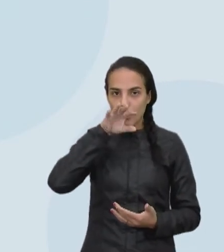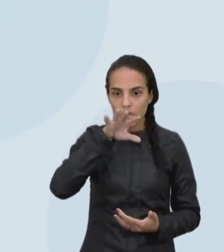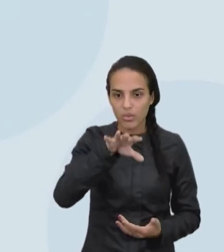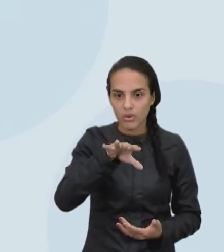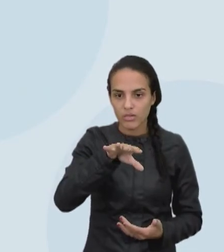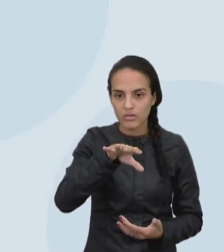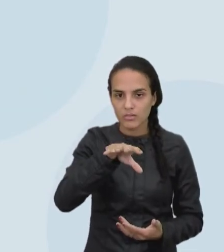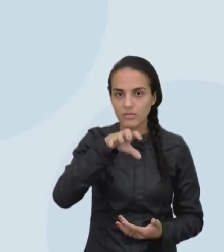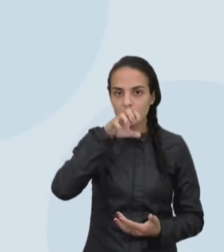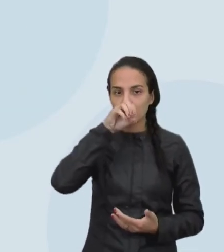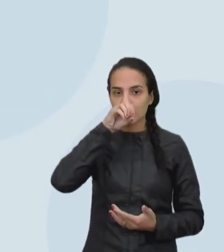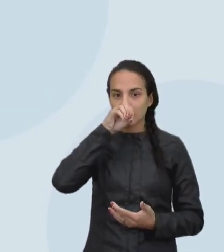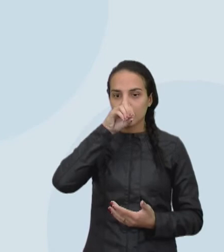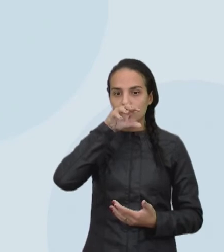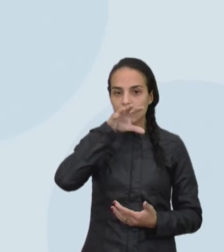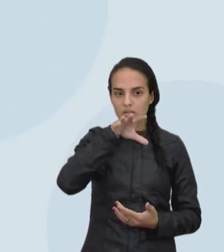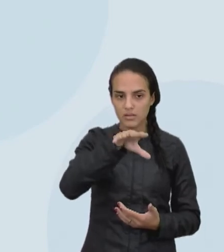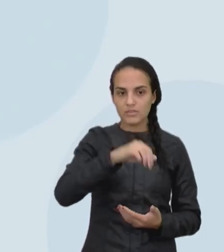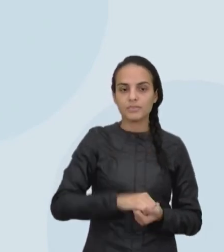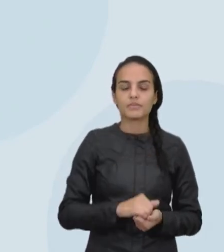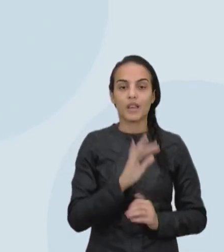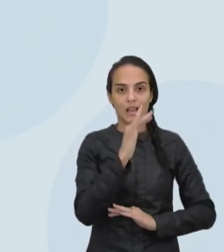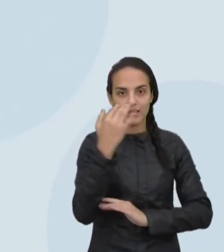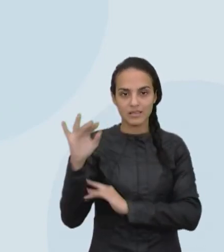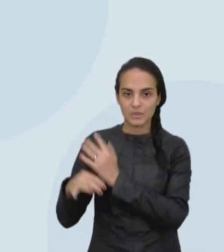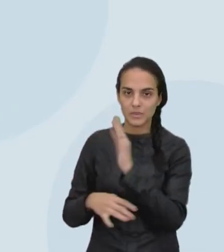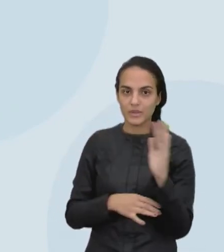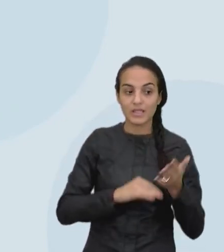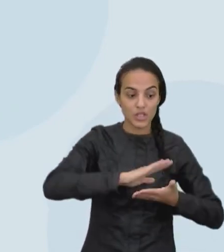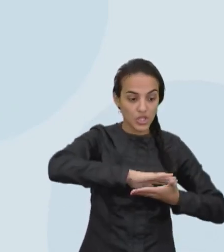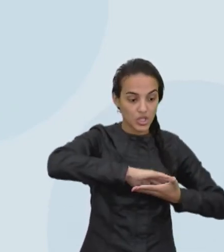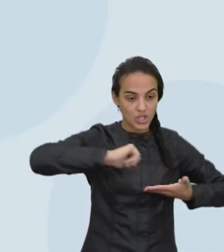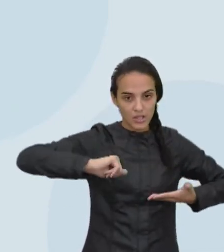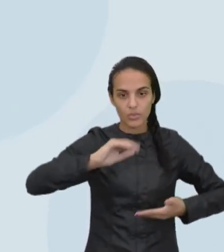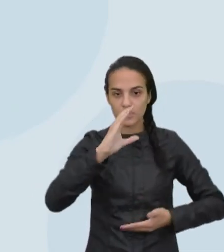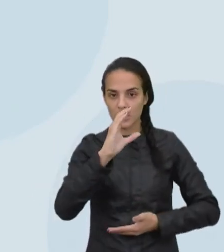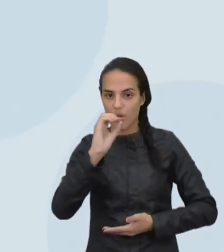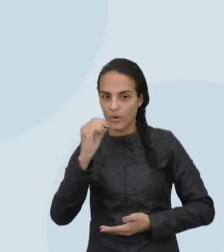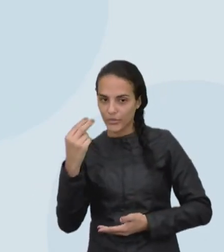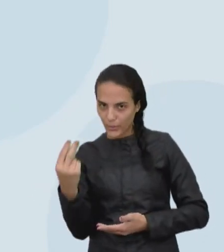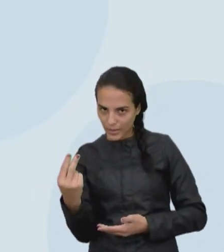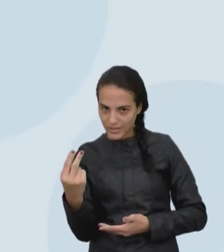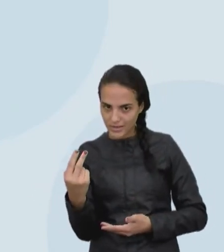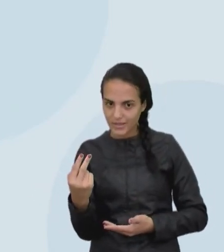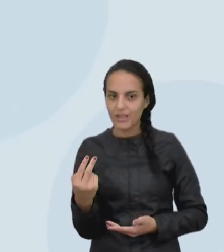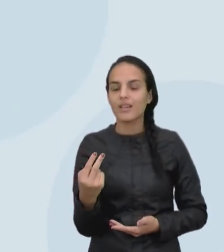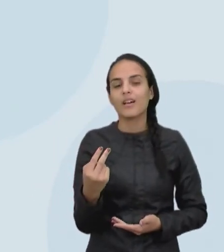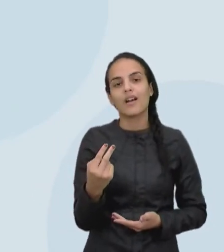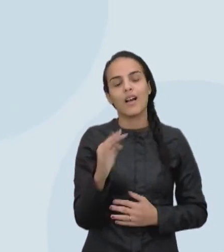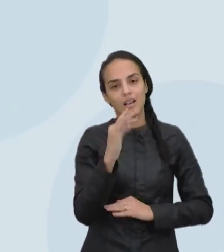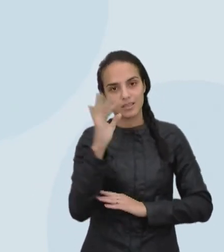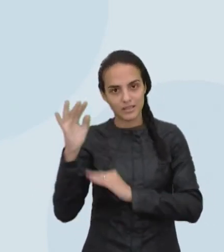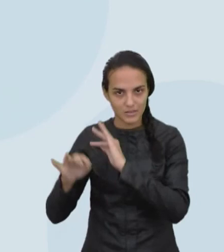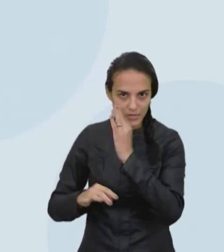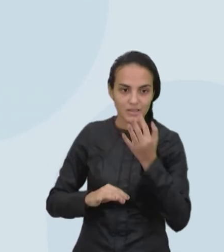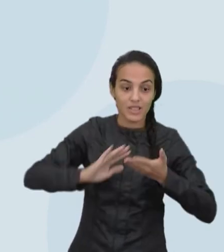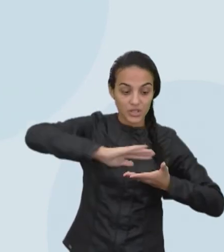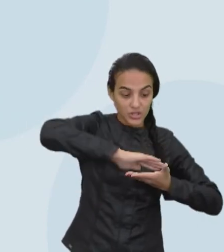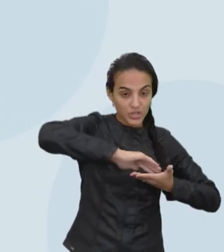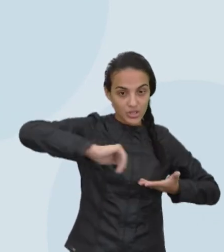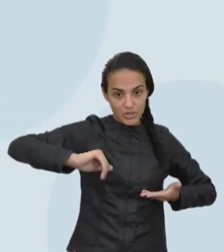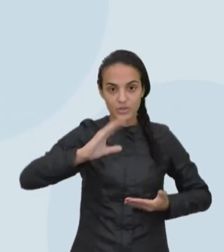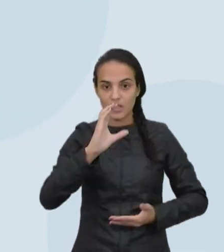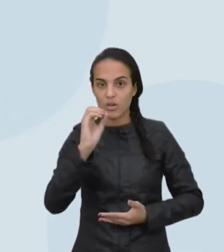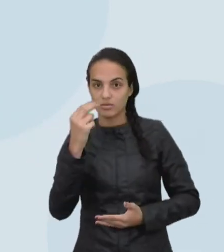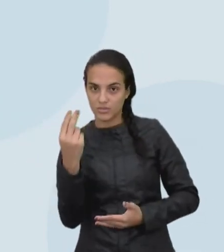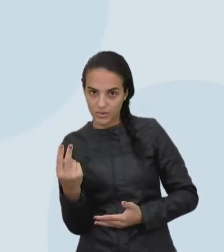fotossíntese, né, enquanto as plantas retiram o CO2, ó, enquanto as plantas retiram o CO2 do